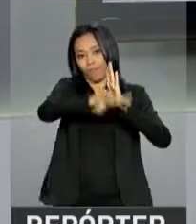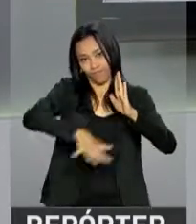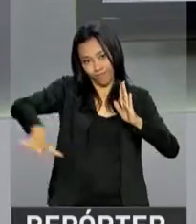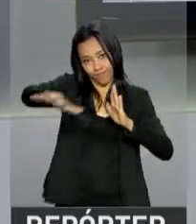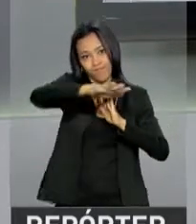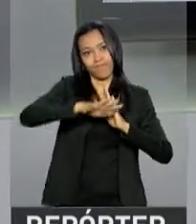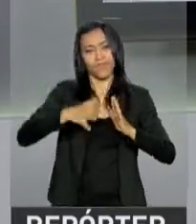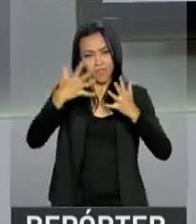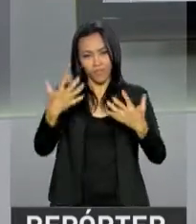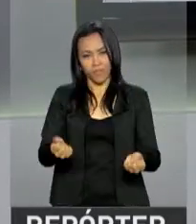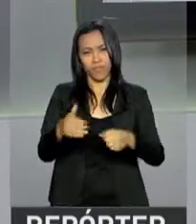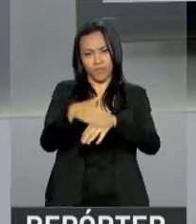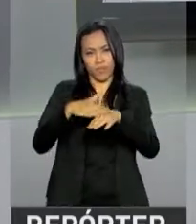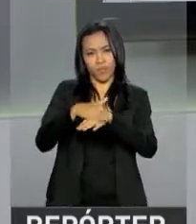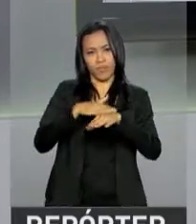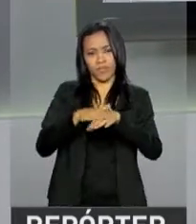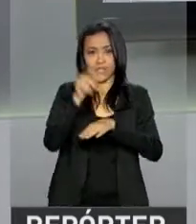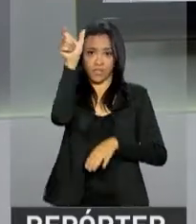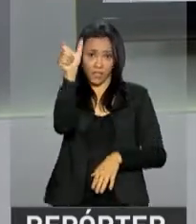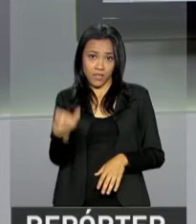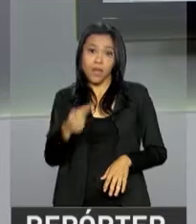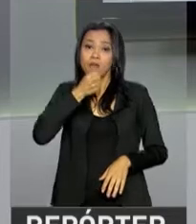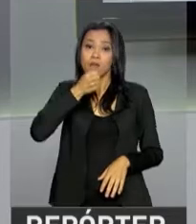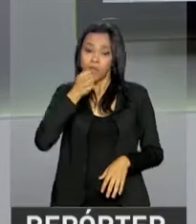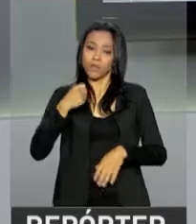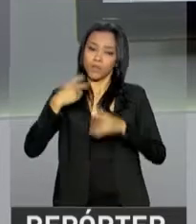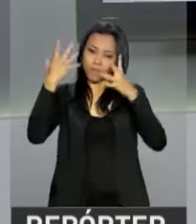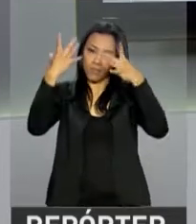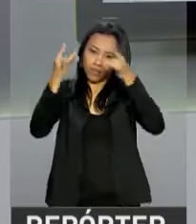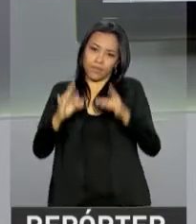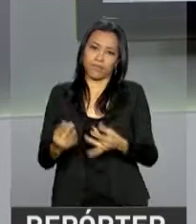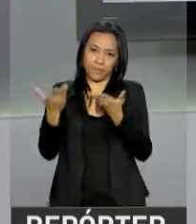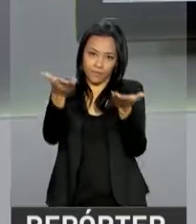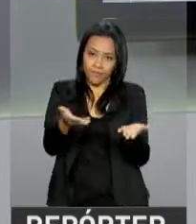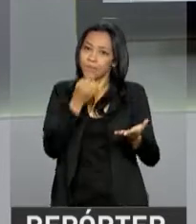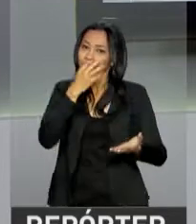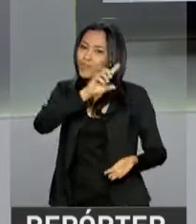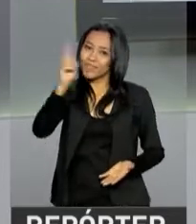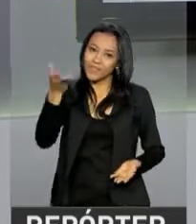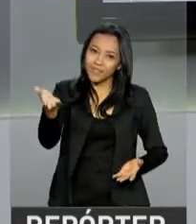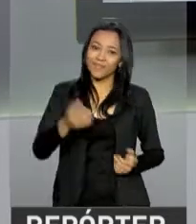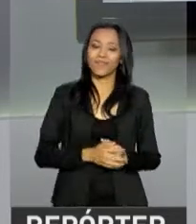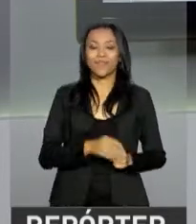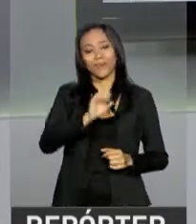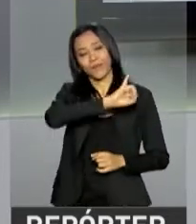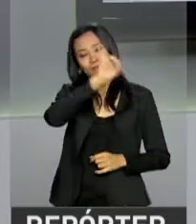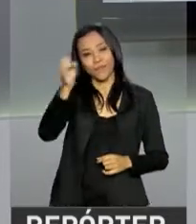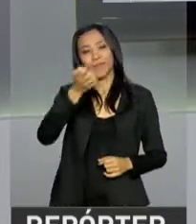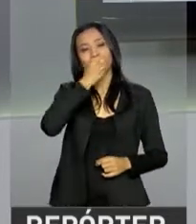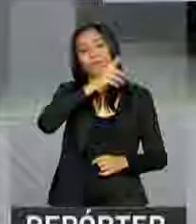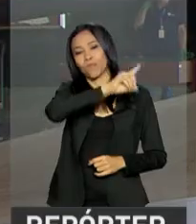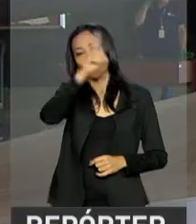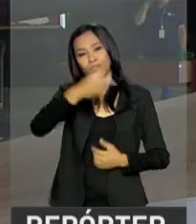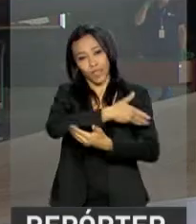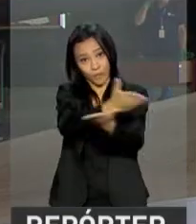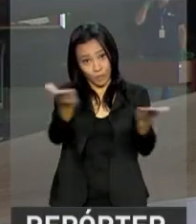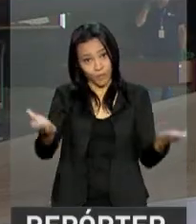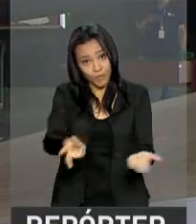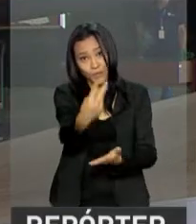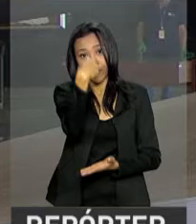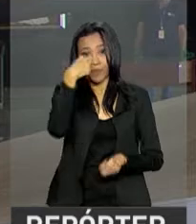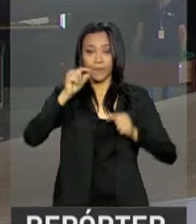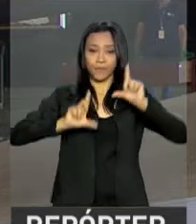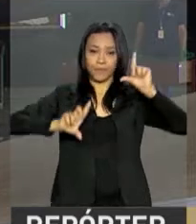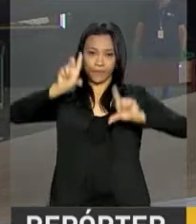vivo com a repórter Luana Karen, que tem mais informações sobre esse assunto. Oi, Luana, bom dia para você. Olá, Carla, bom dia a todos que nos acompanham aqui na